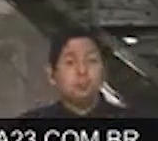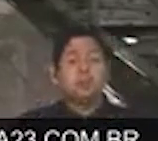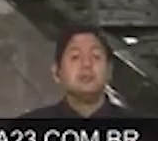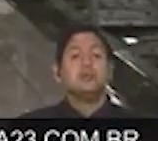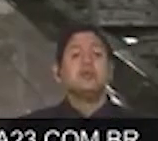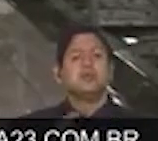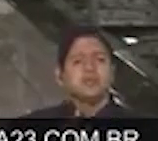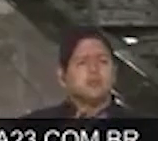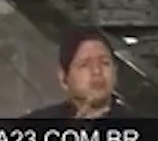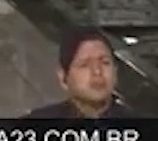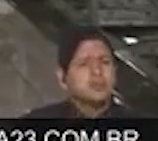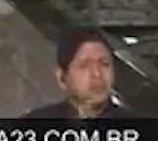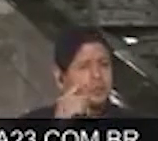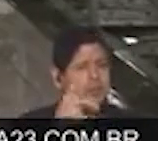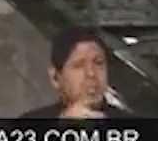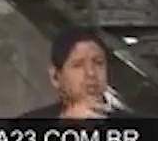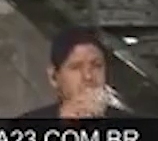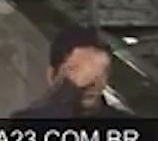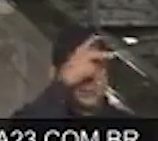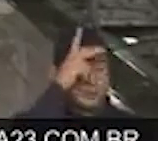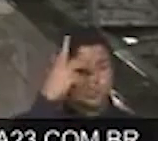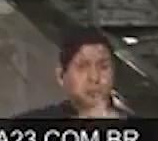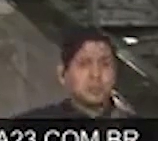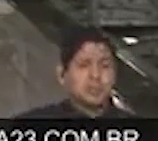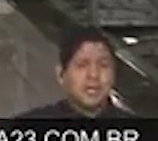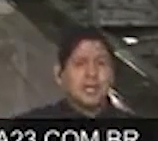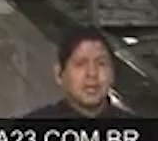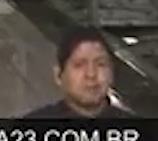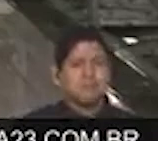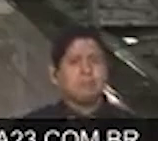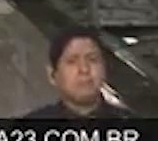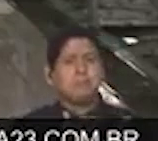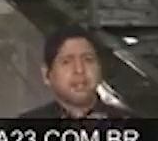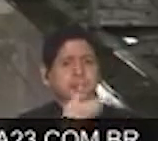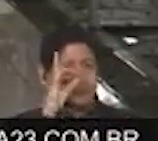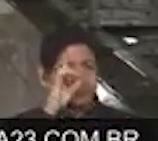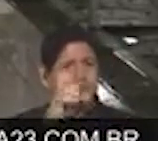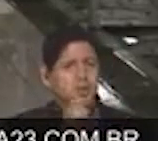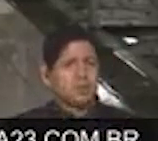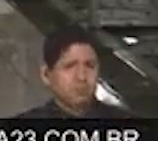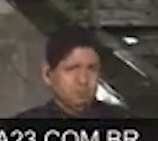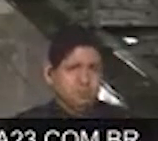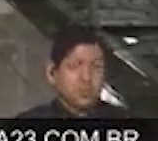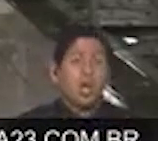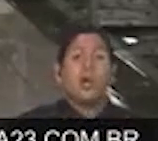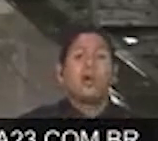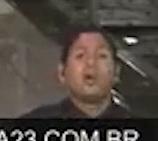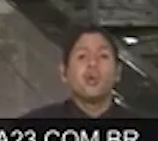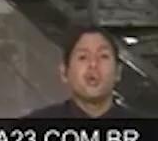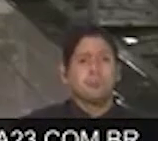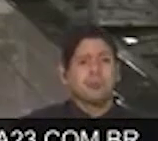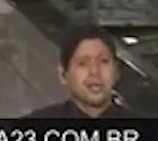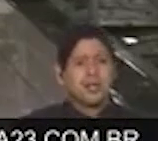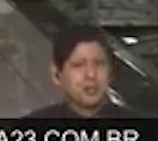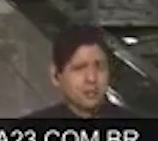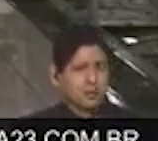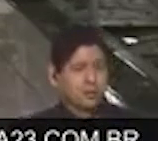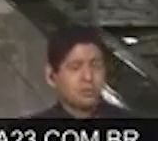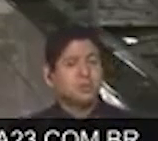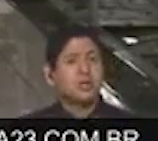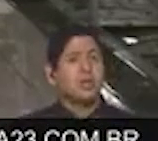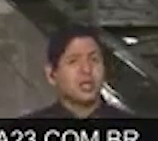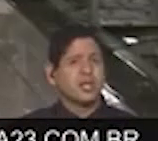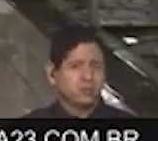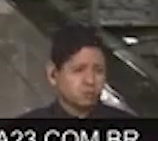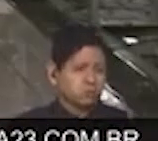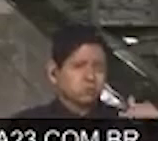você verifique se o seu município também prorrogou a campanha de vacinação. A orientação do Ministério da Saúde é que os